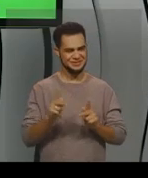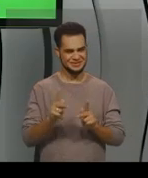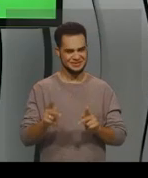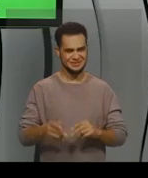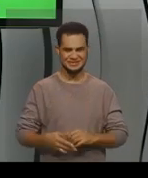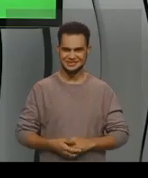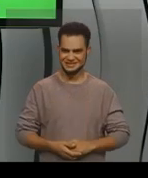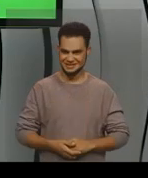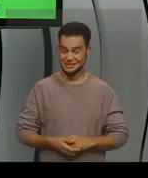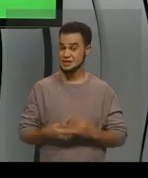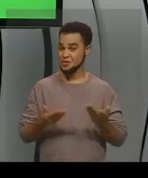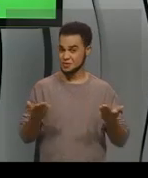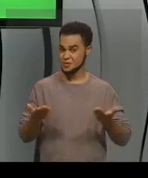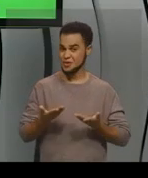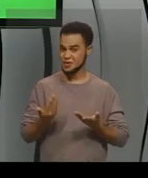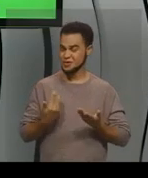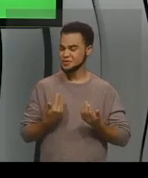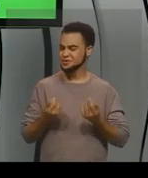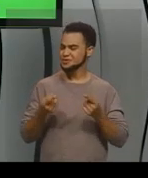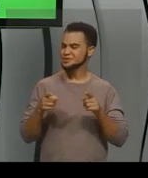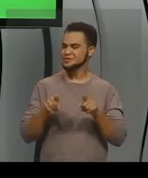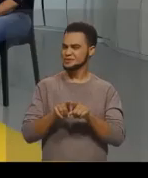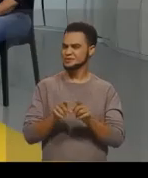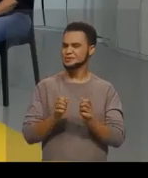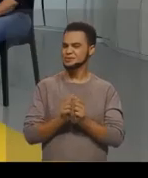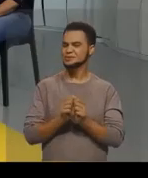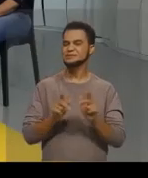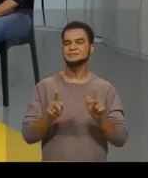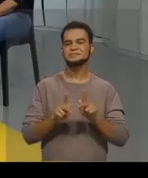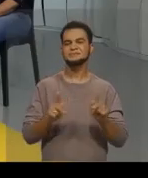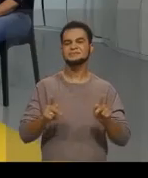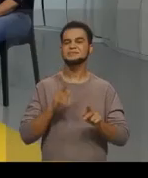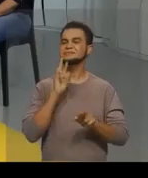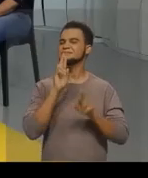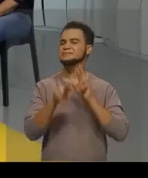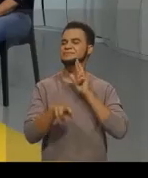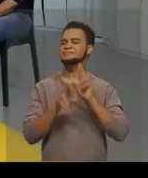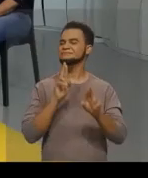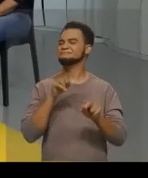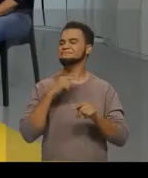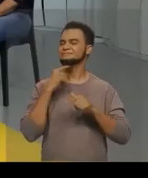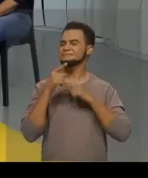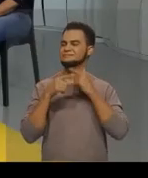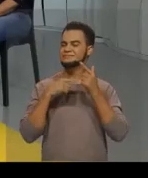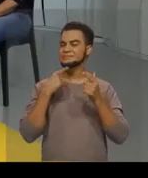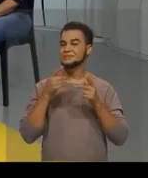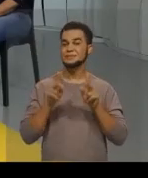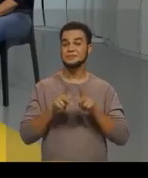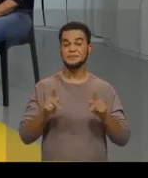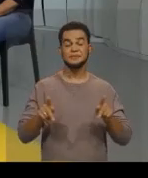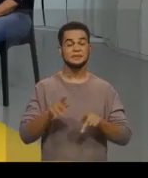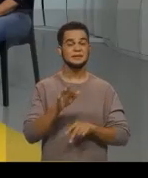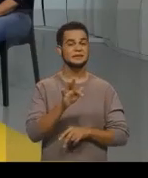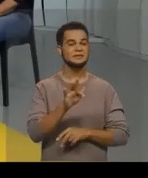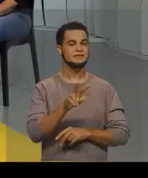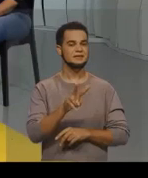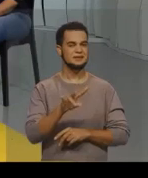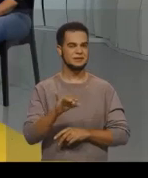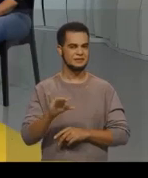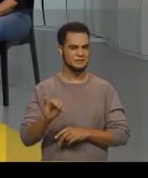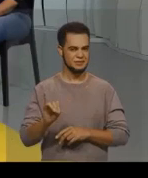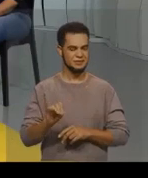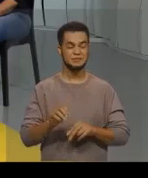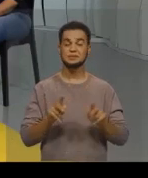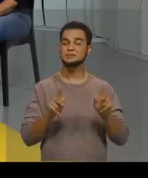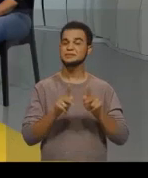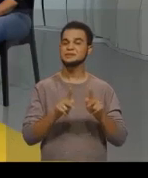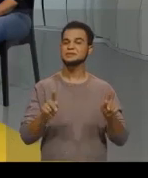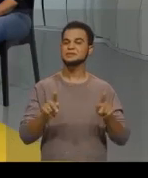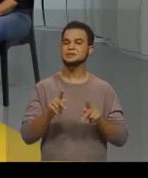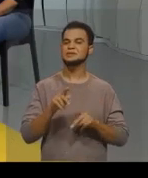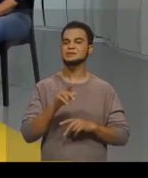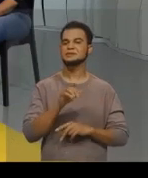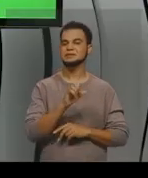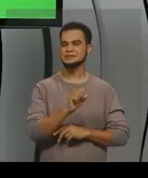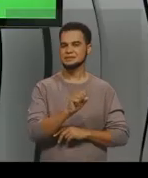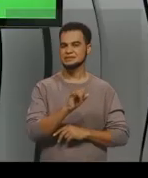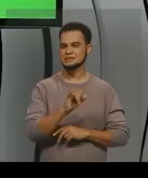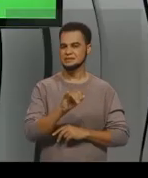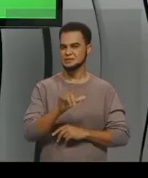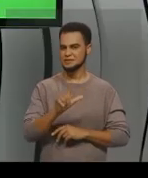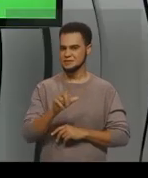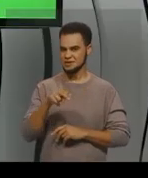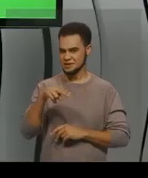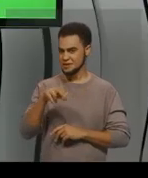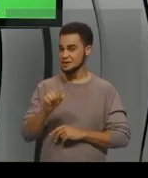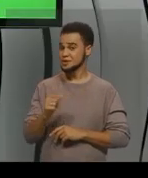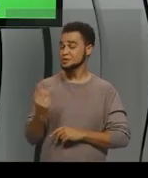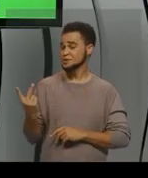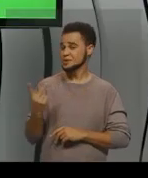isso, estão aqui comigo nesse primeiro bloco para responder às suas perguntas o professor Flávio Gomes e a professora Silvana Garofalo, ambos